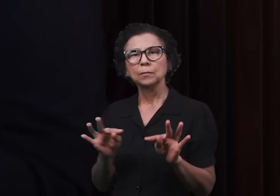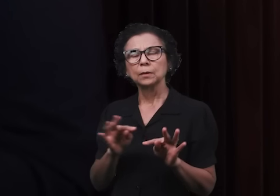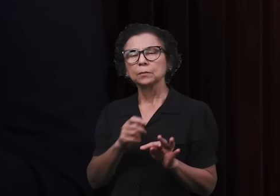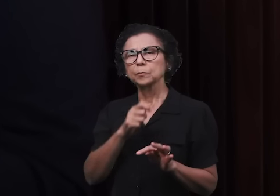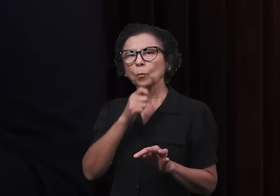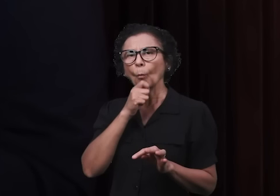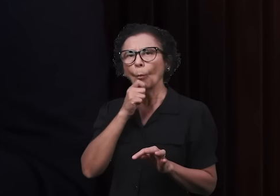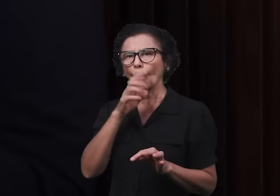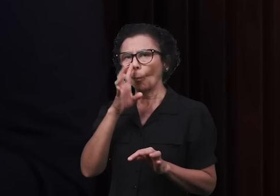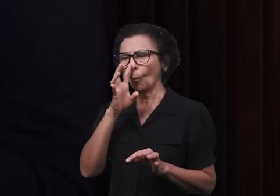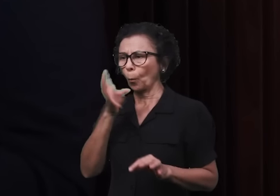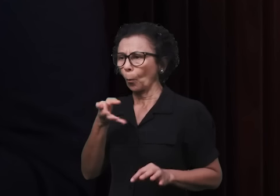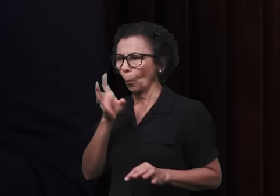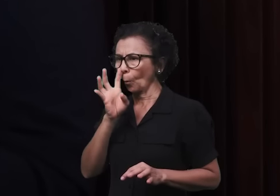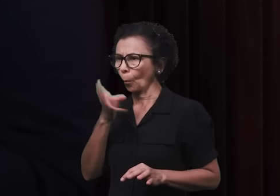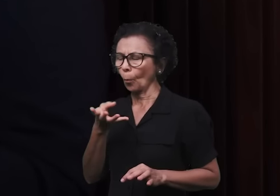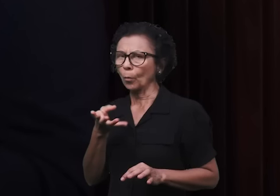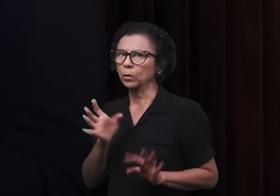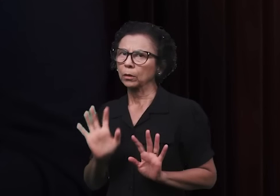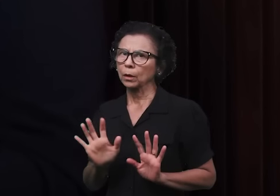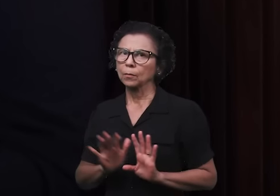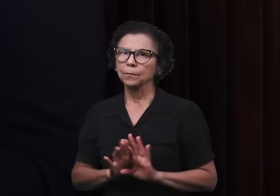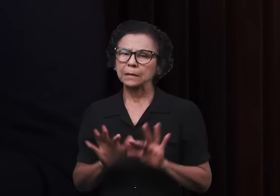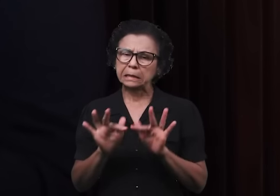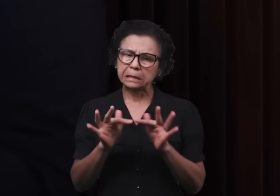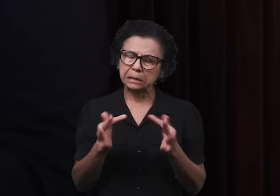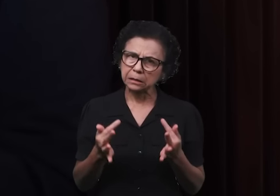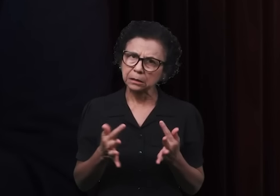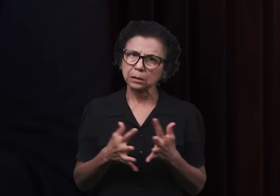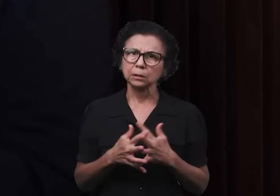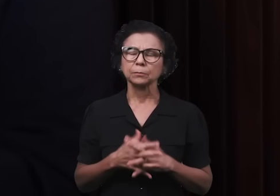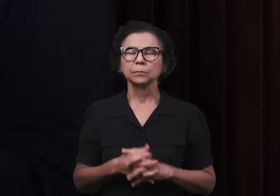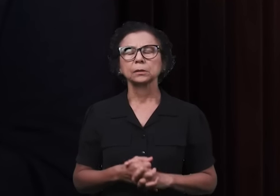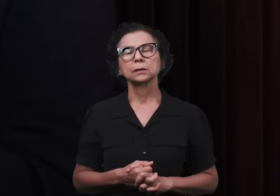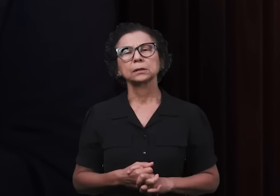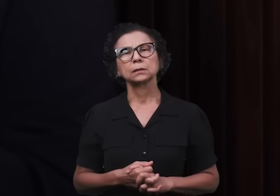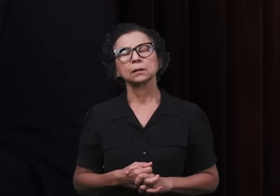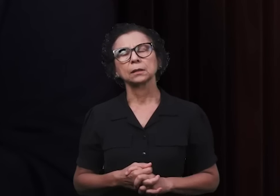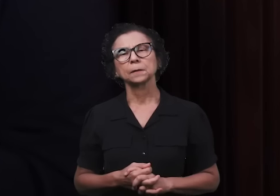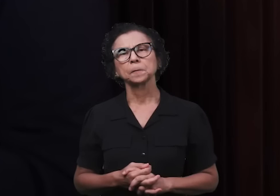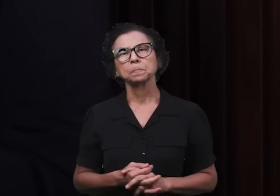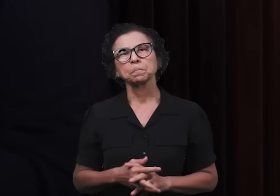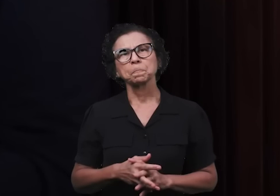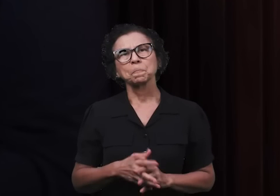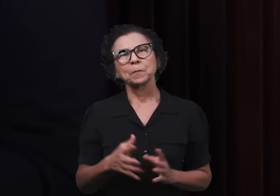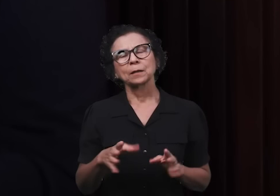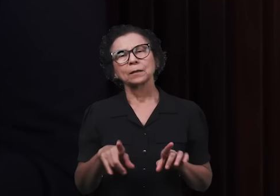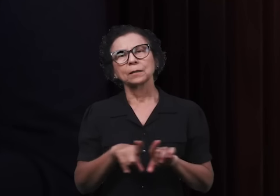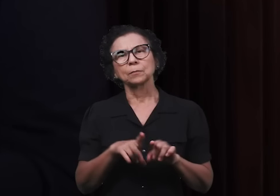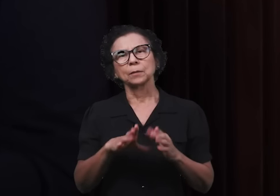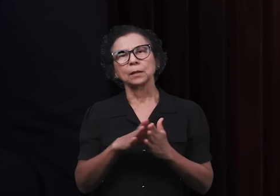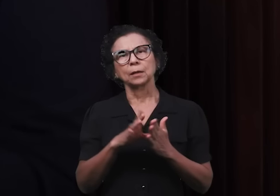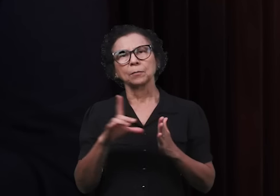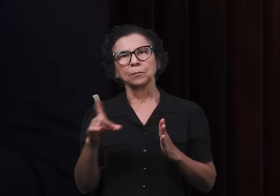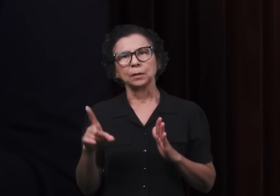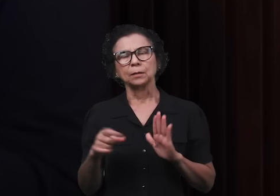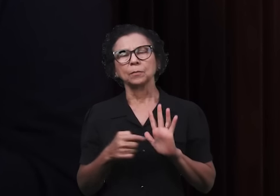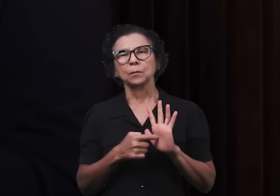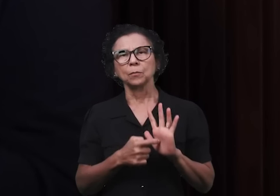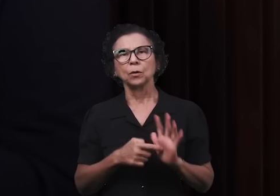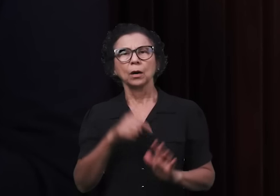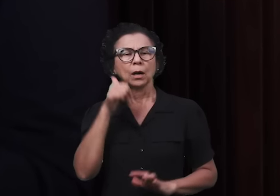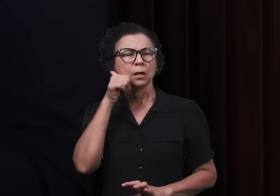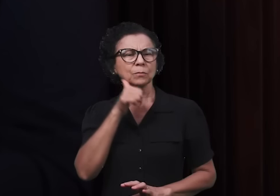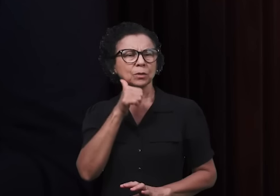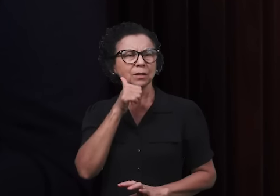acusação. Então, o equilíbrio, modéstia, né? Até as próprias, a Bíblia diz ali a respeito das